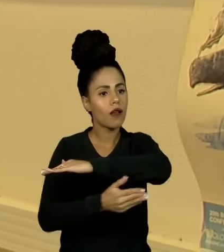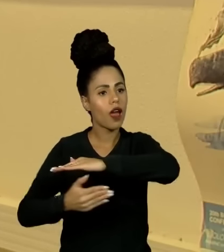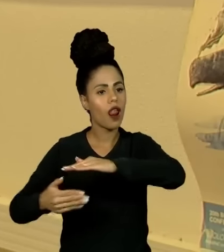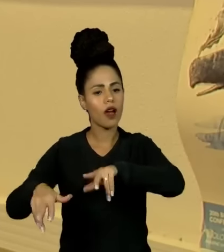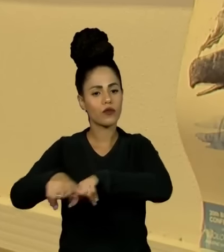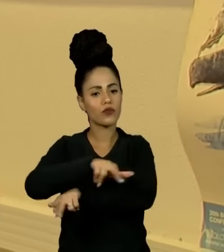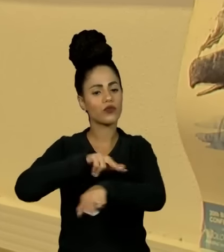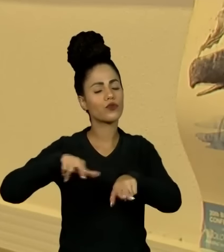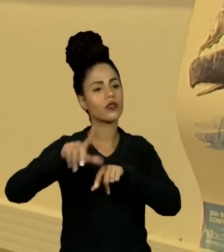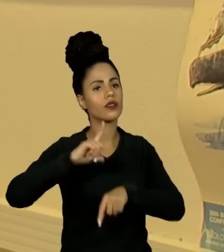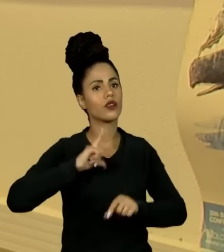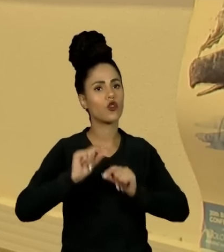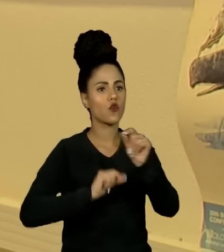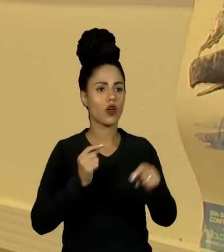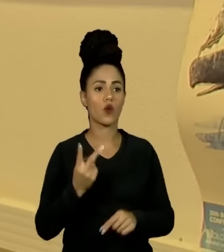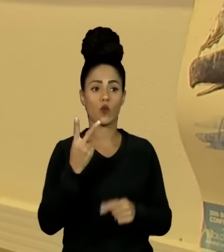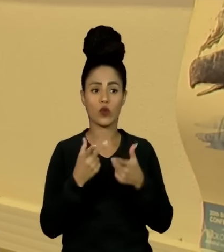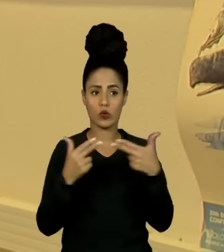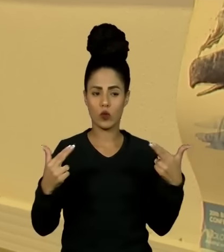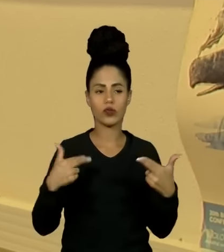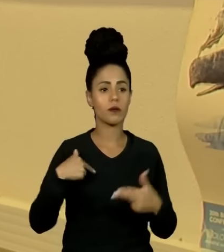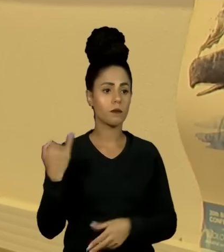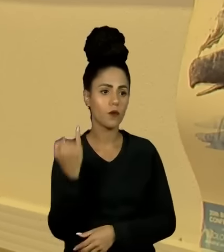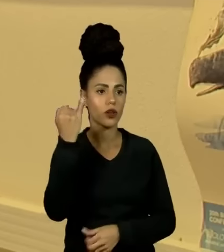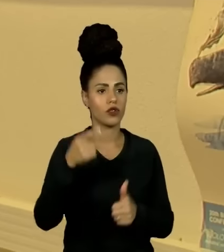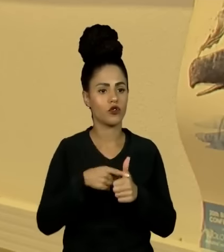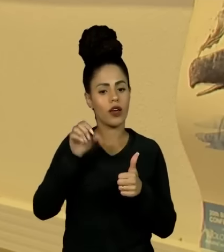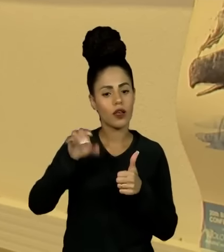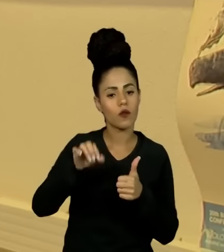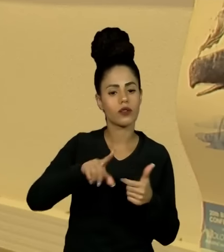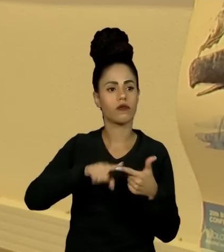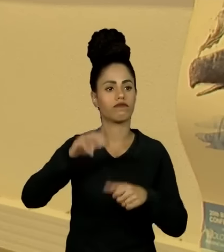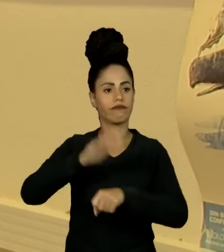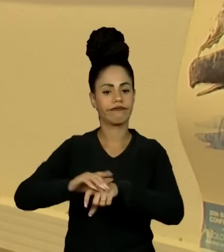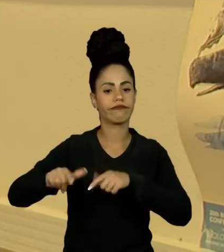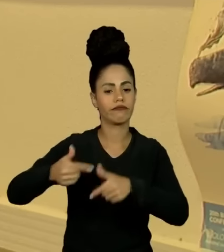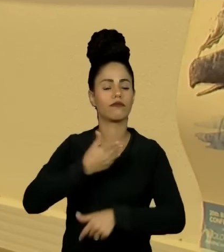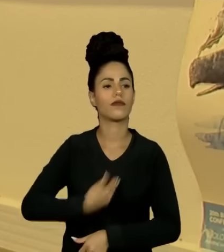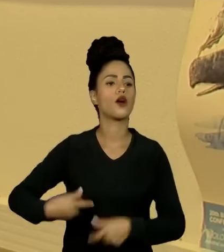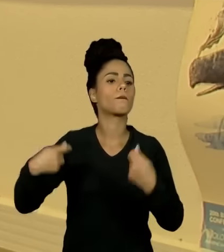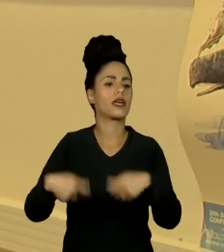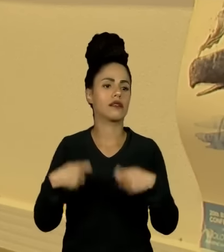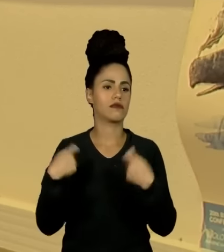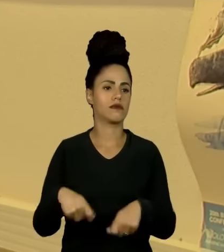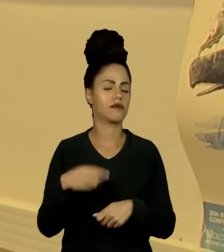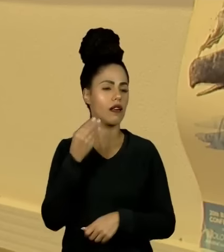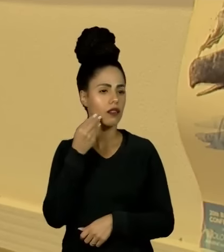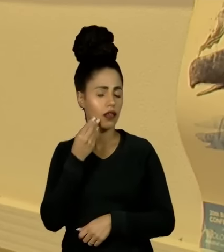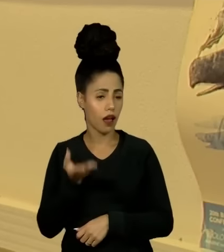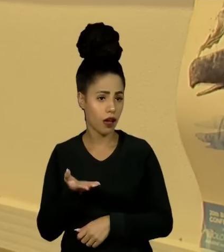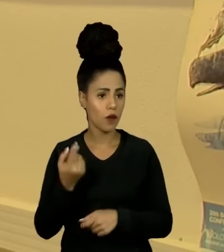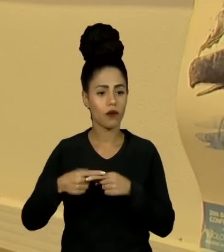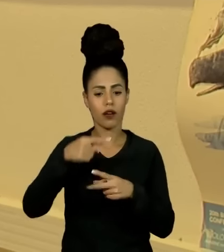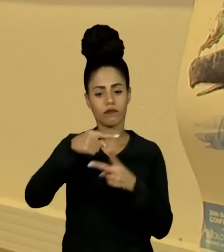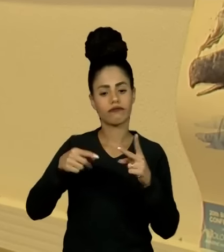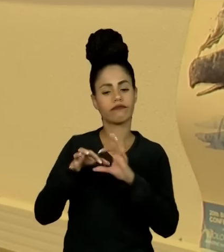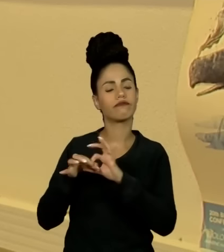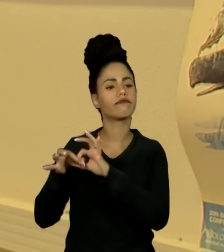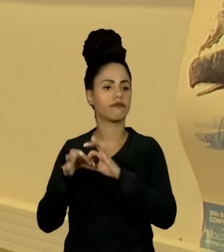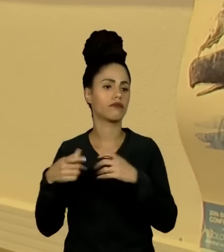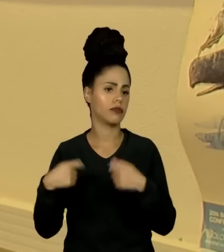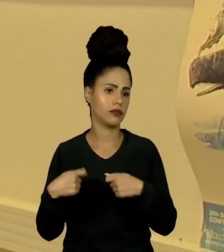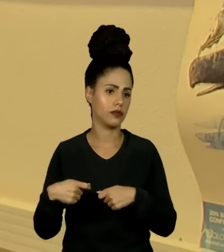neles reside em 2 frentes muito fortes: educação e política pública. As 2 têm que andar em paralelo. As 2 têm que ser muito